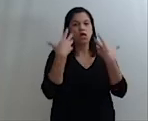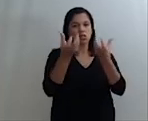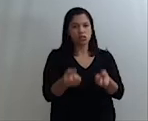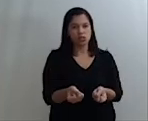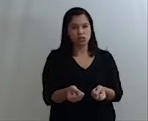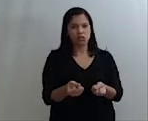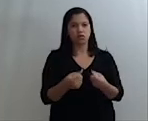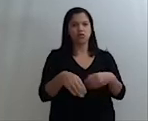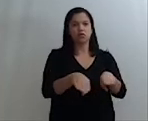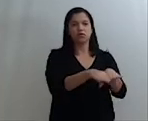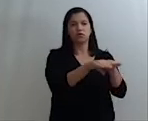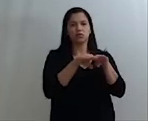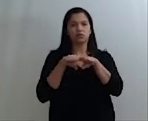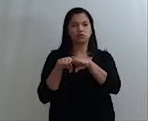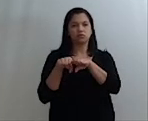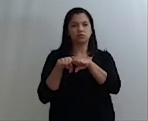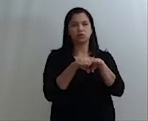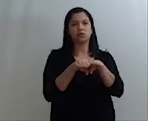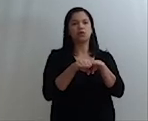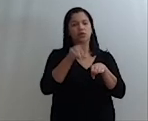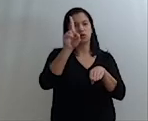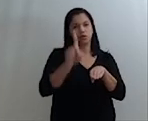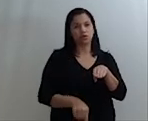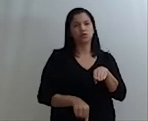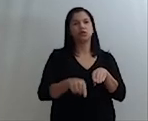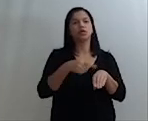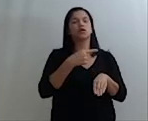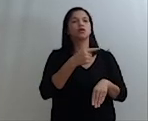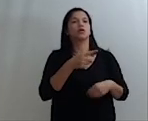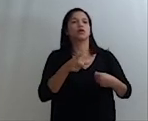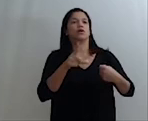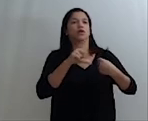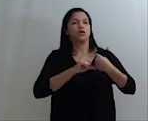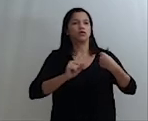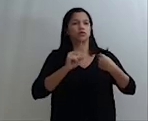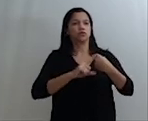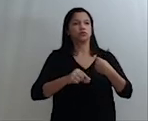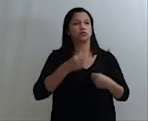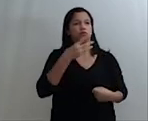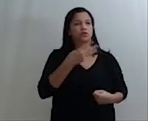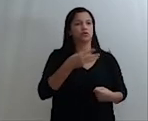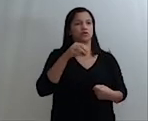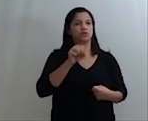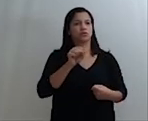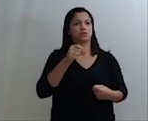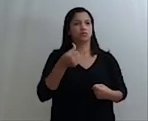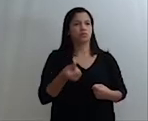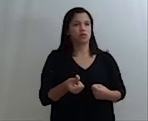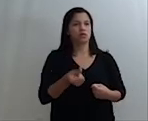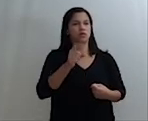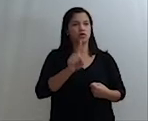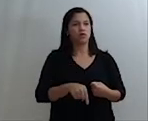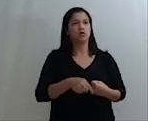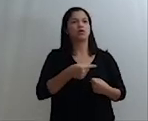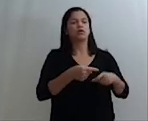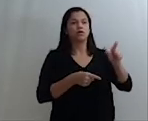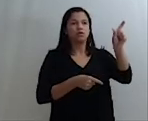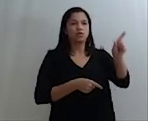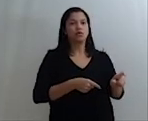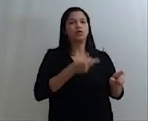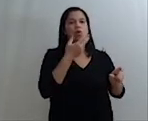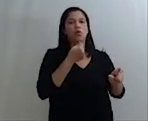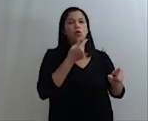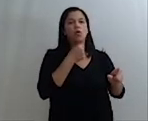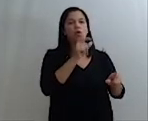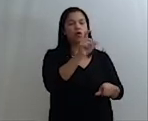unanimidade para com fundamento artigo 386 7 do CPP absolver o paciente Vânio da Silva